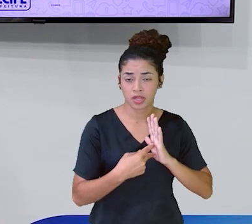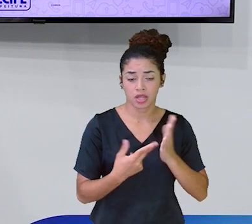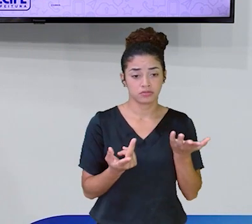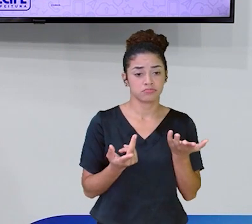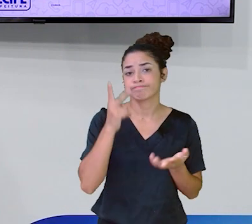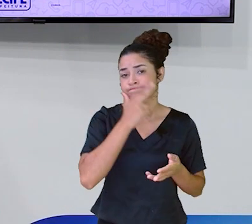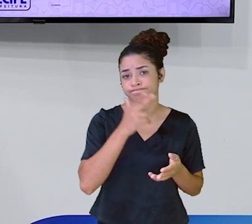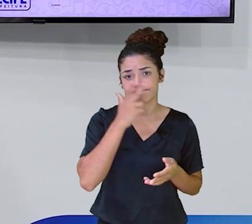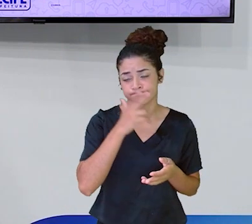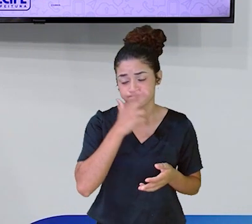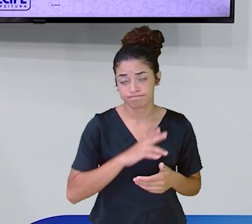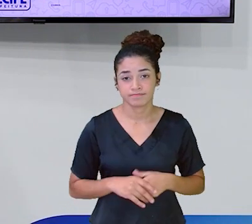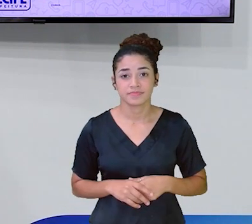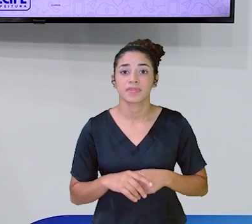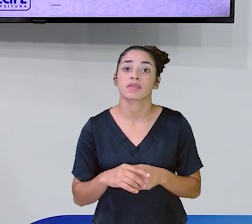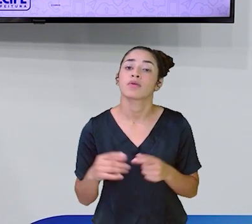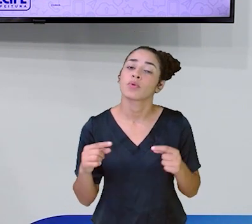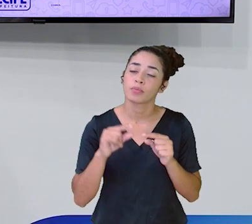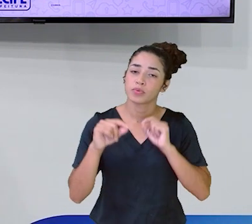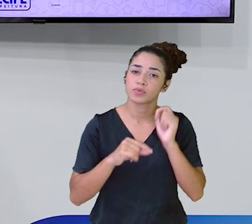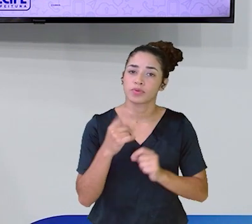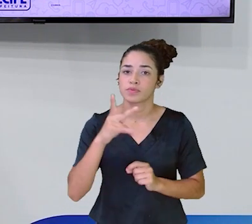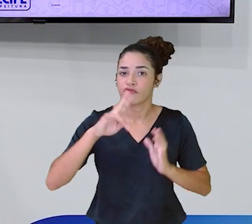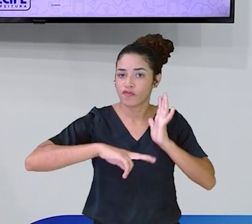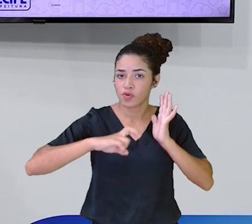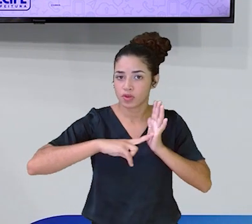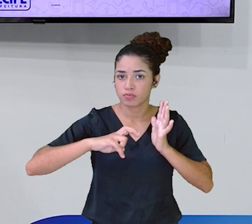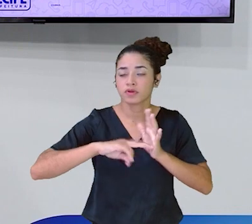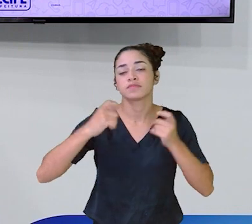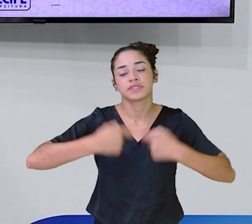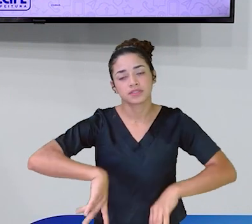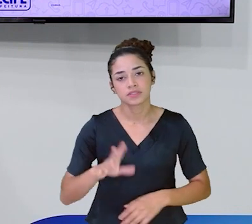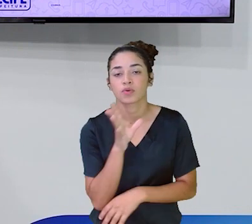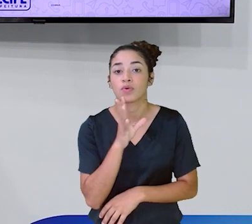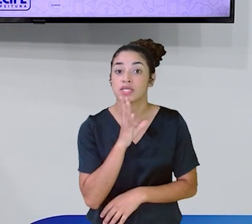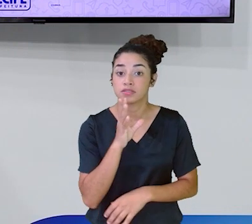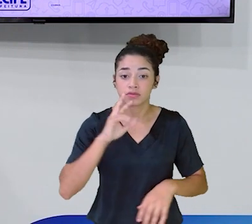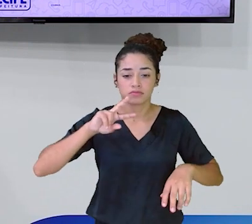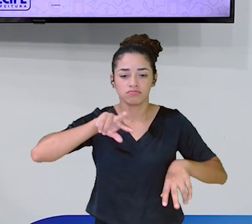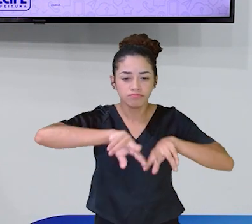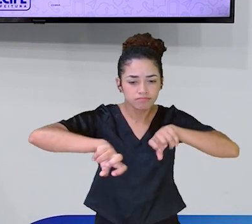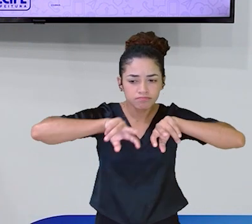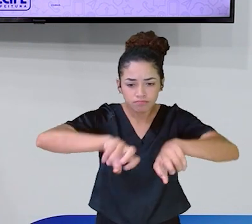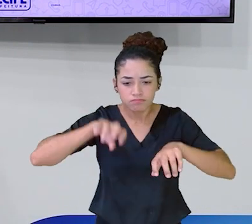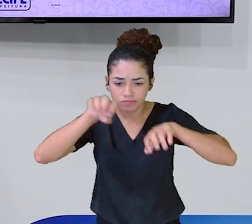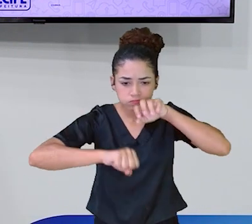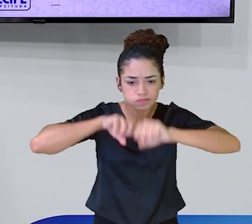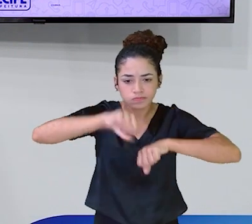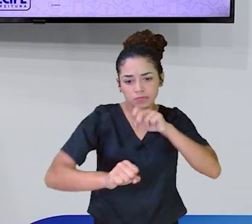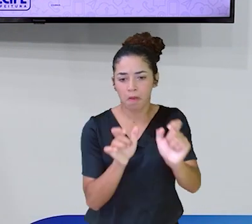da palavra. Isso tem a ver com o seu vocabulário, você expandir, conhecer muitas